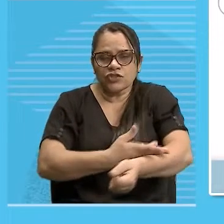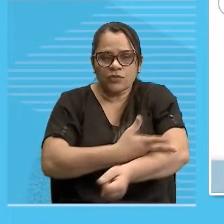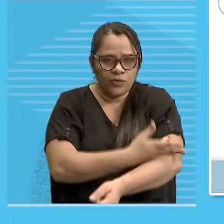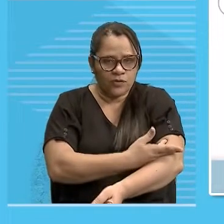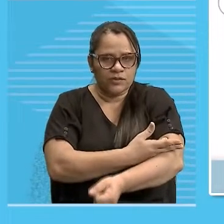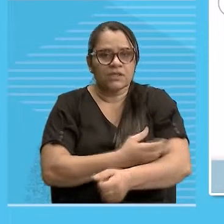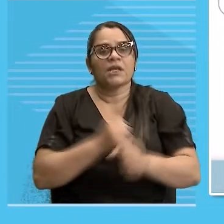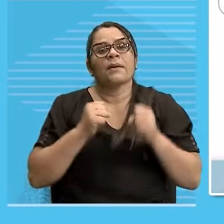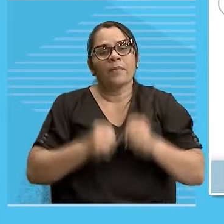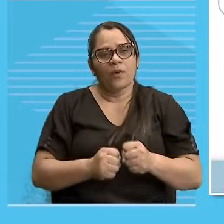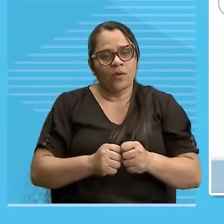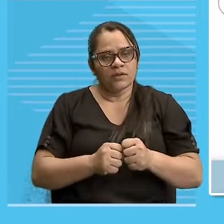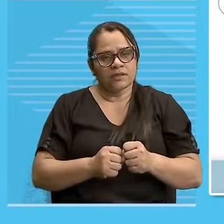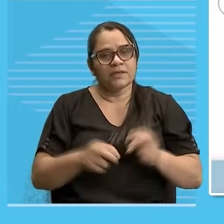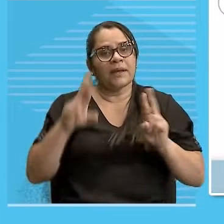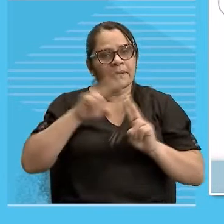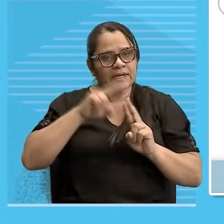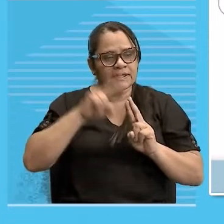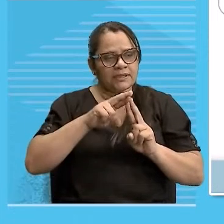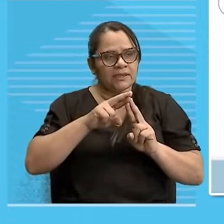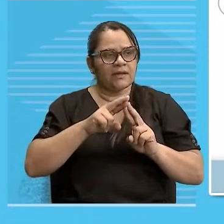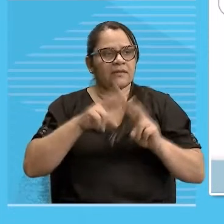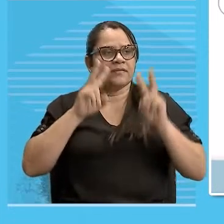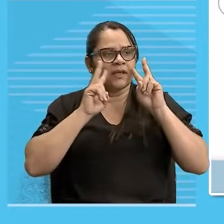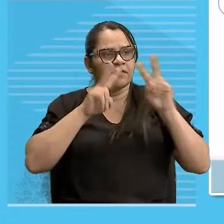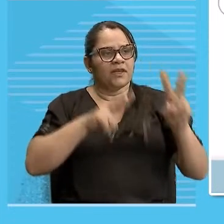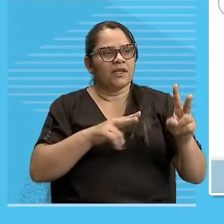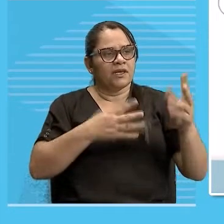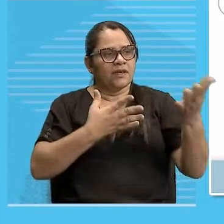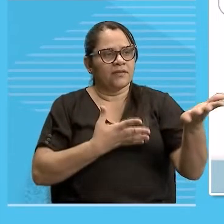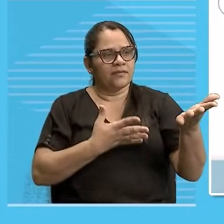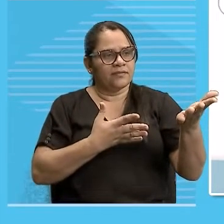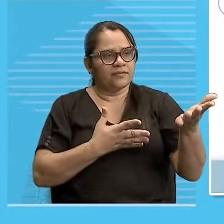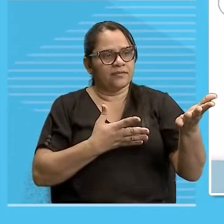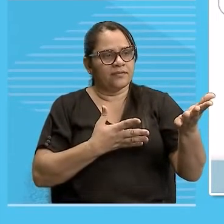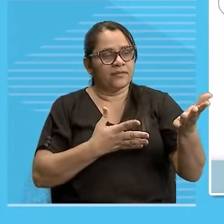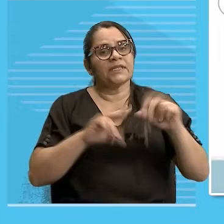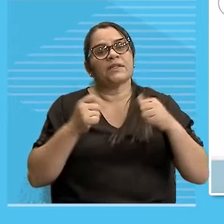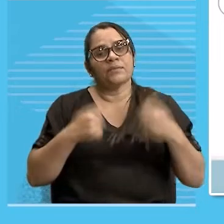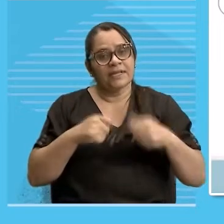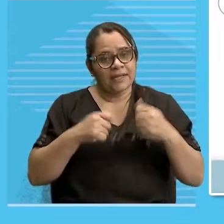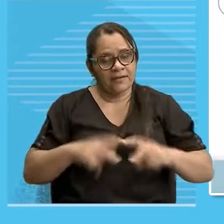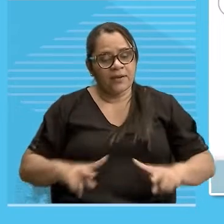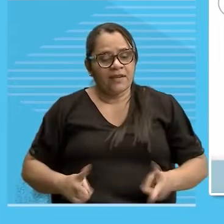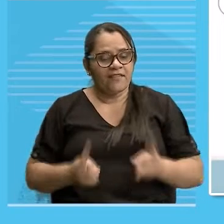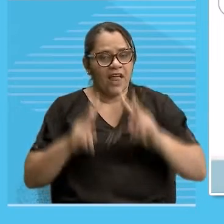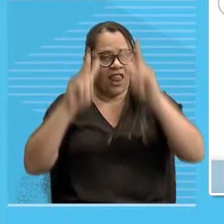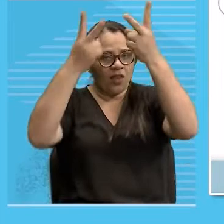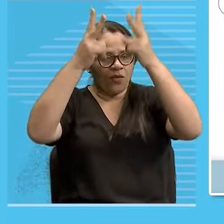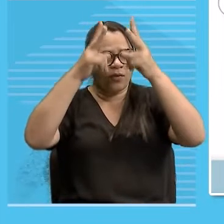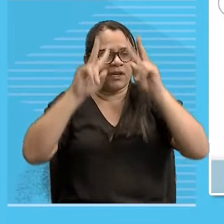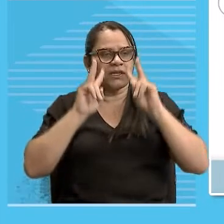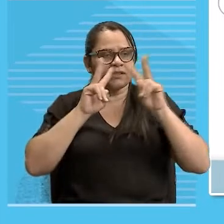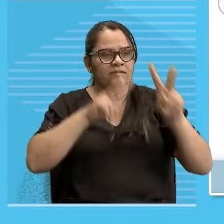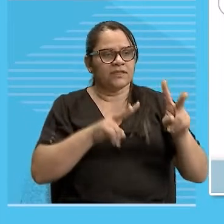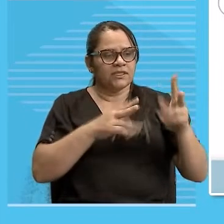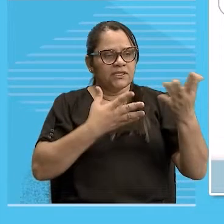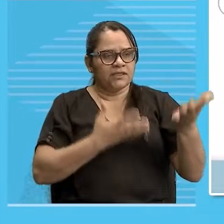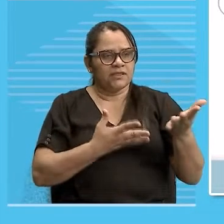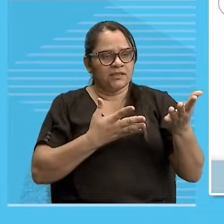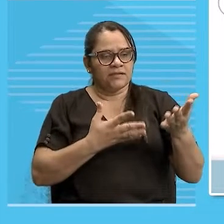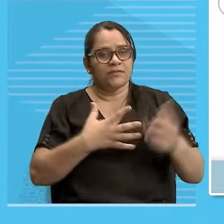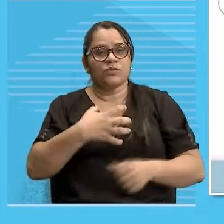elas podem apresentar. Então, elas vão ter muitos valores. Basicamente, ela exprime determinados